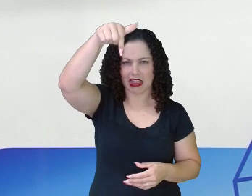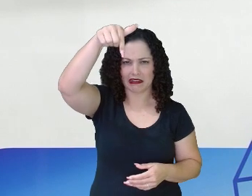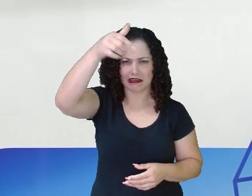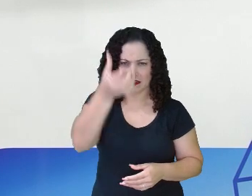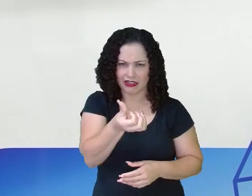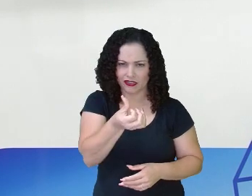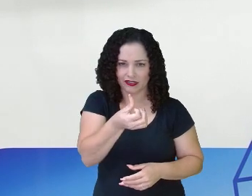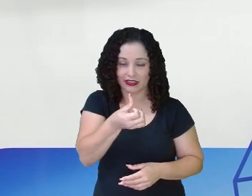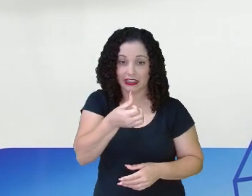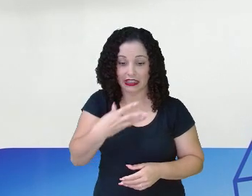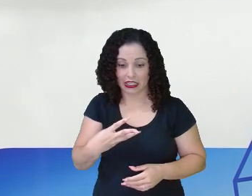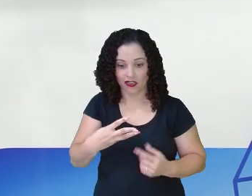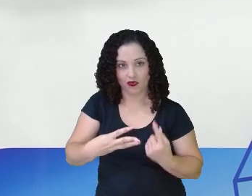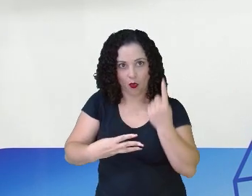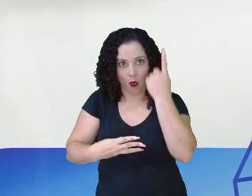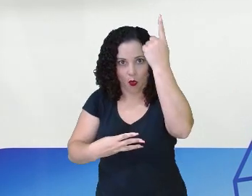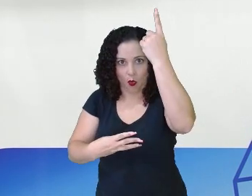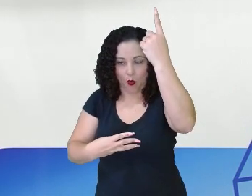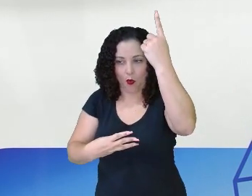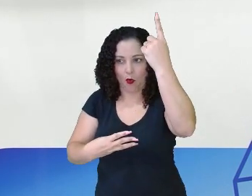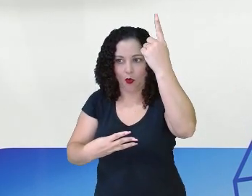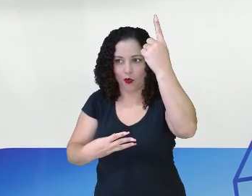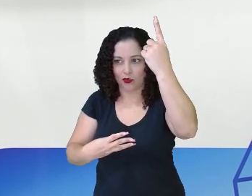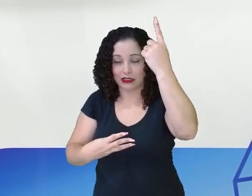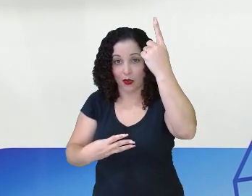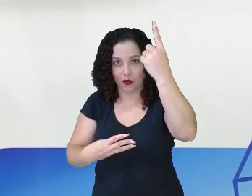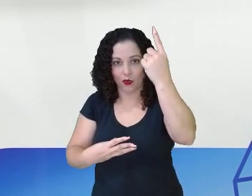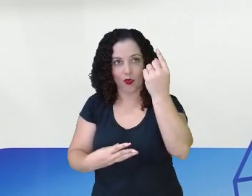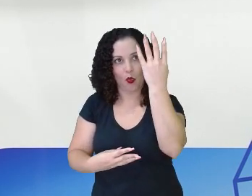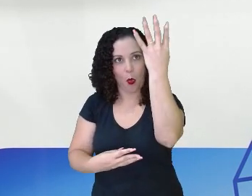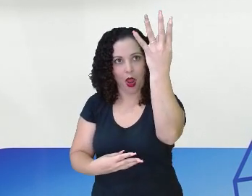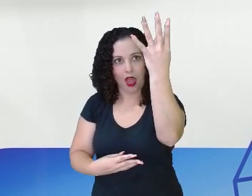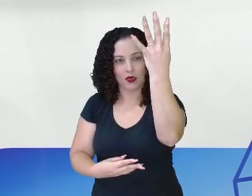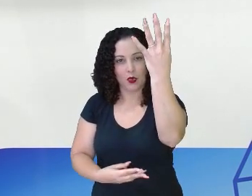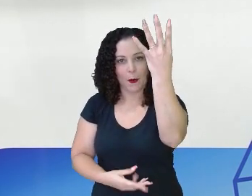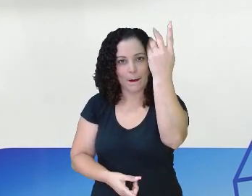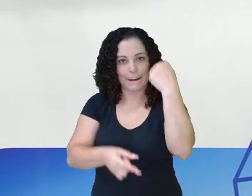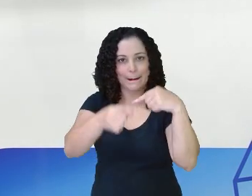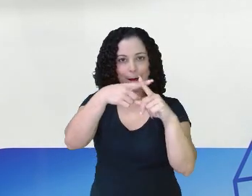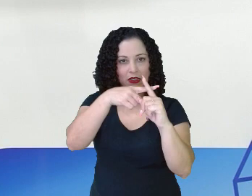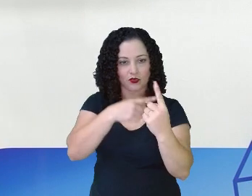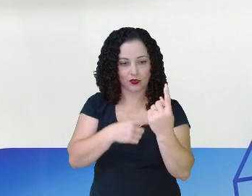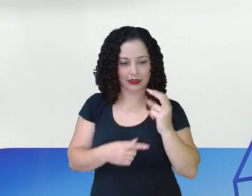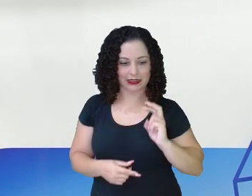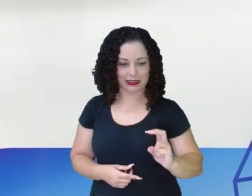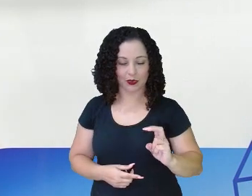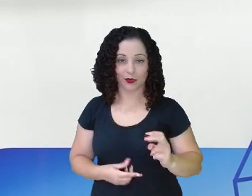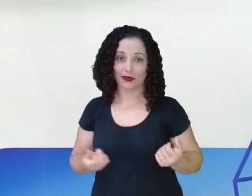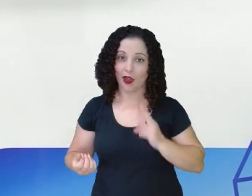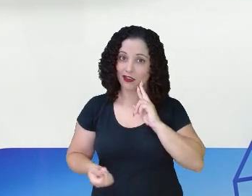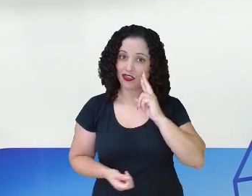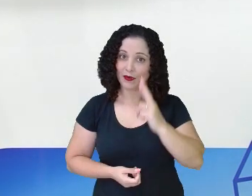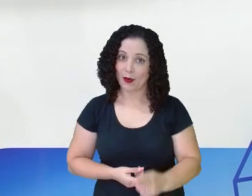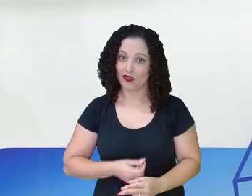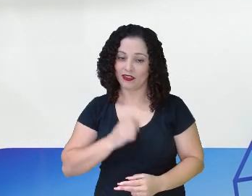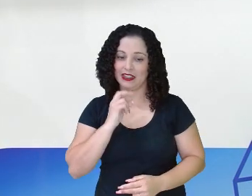6, 13, e foi 1, né, que virou centena. 4 com mais 1, 5.